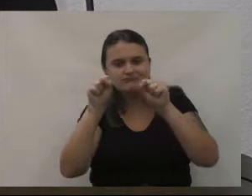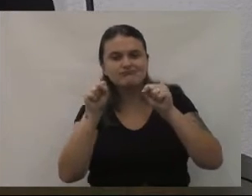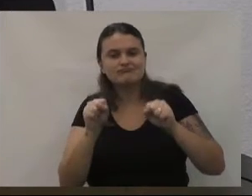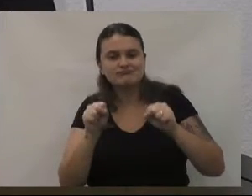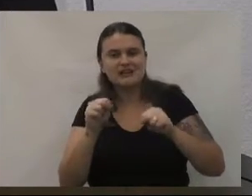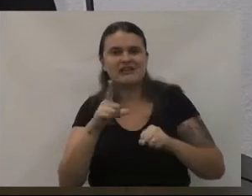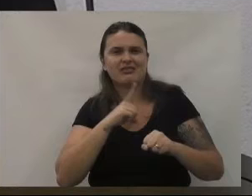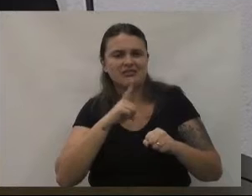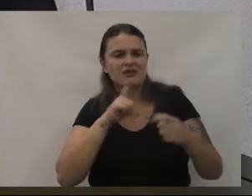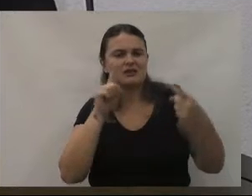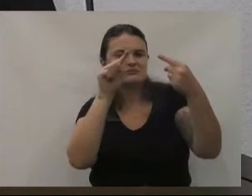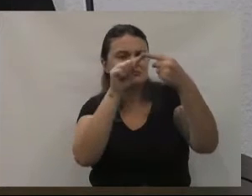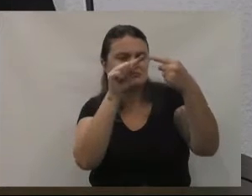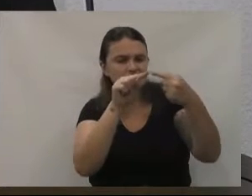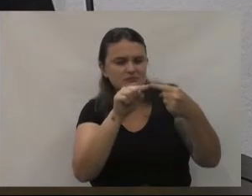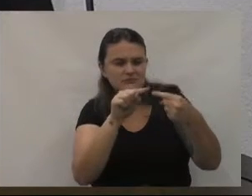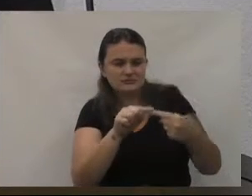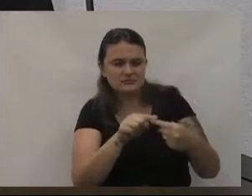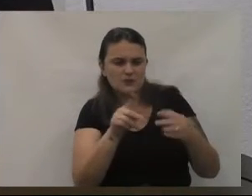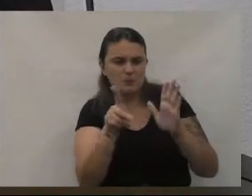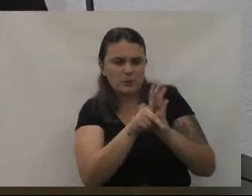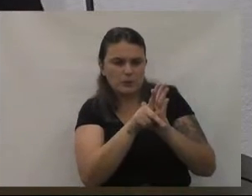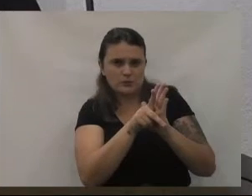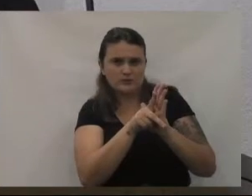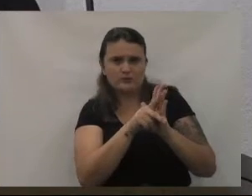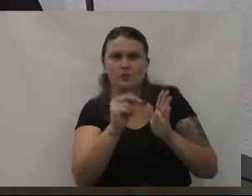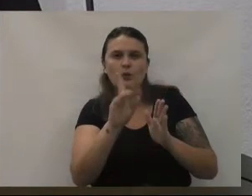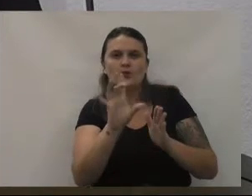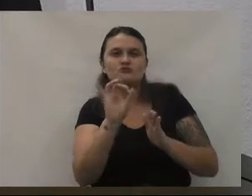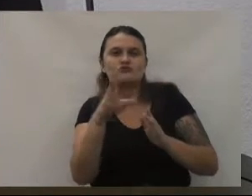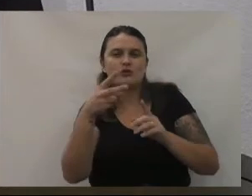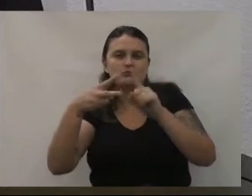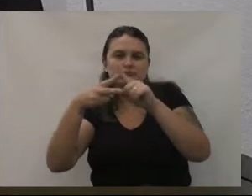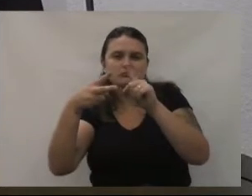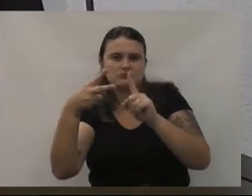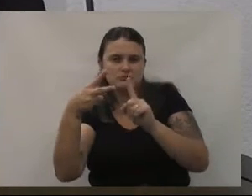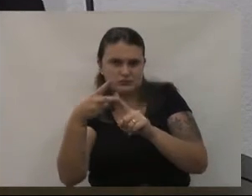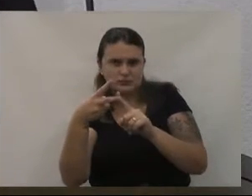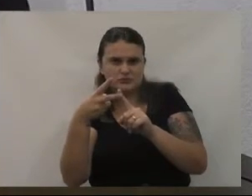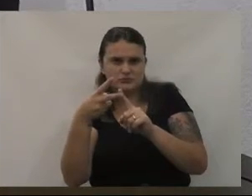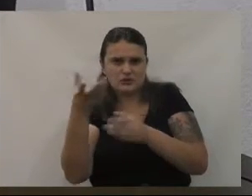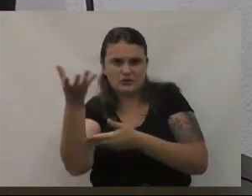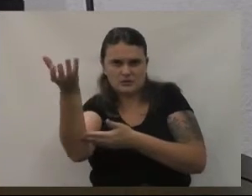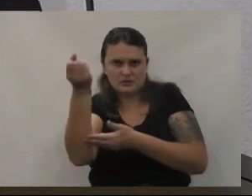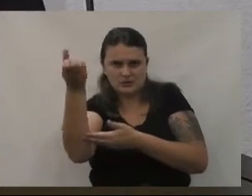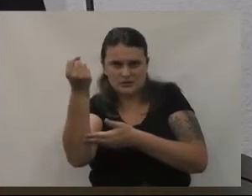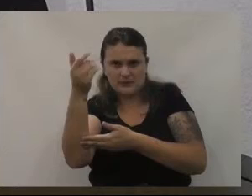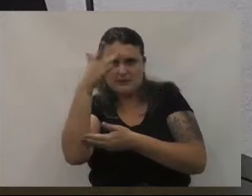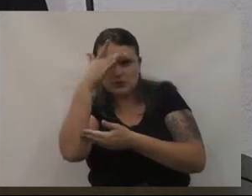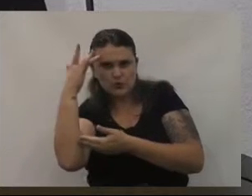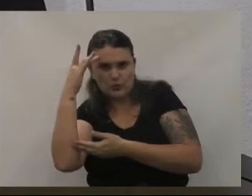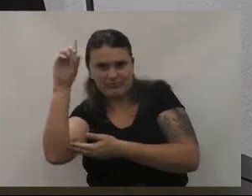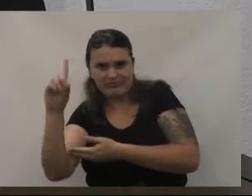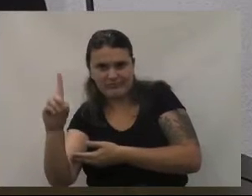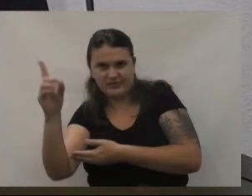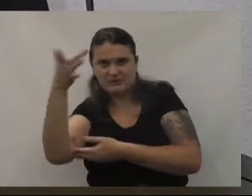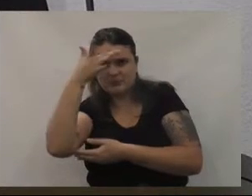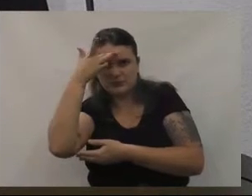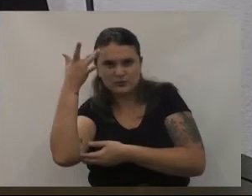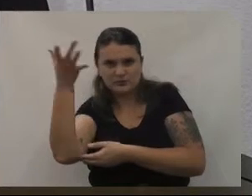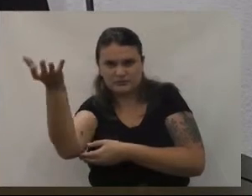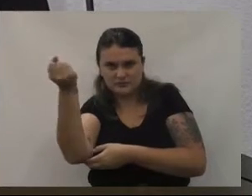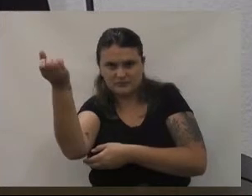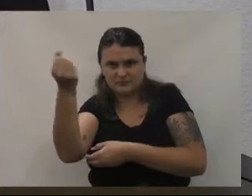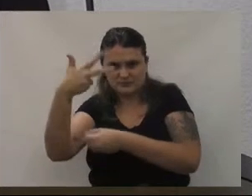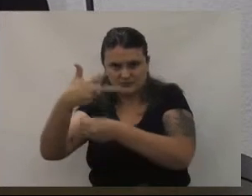alguns objetivos específicos. Não são só esses dois benefícios que serão objeto de negociação